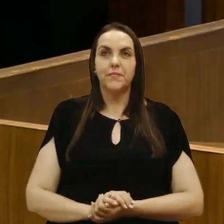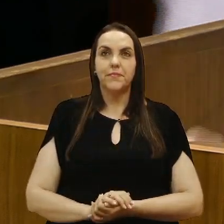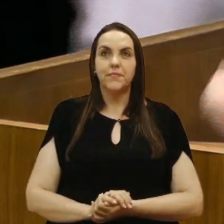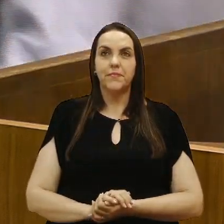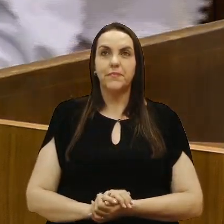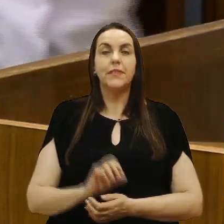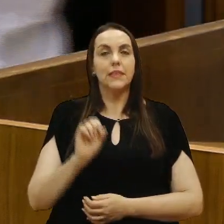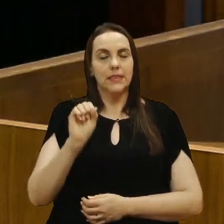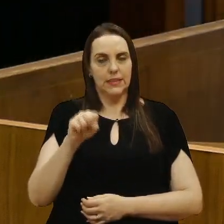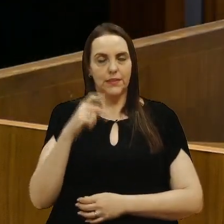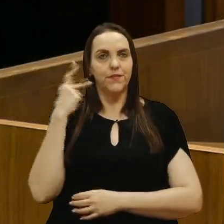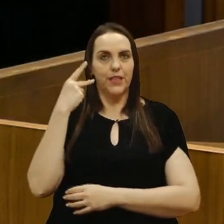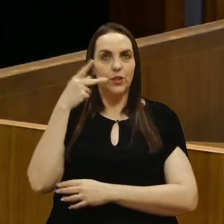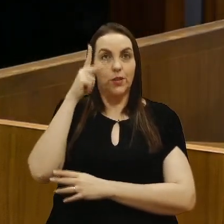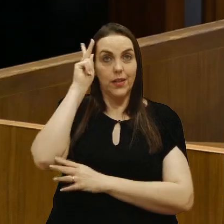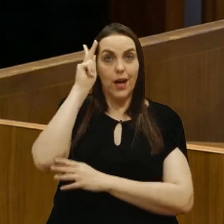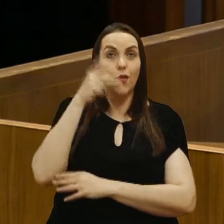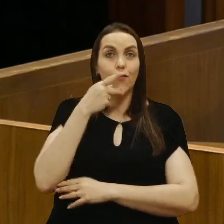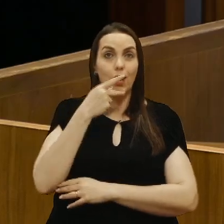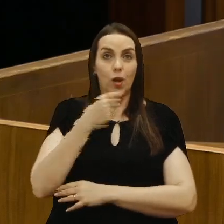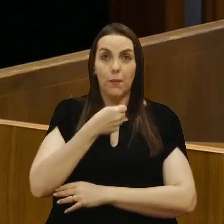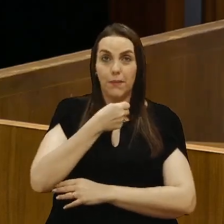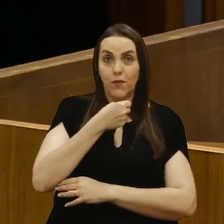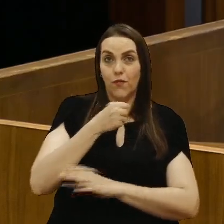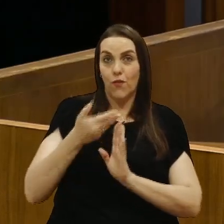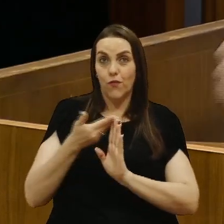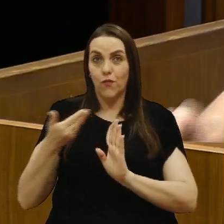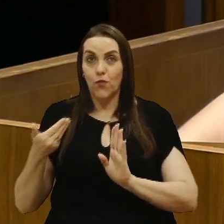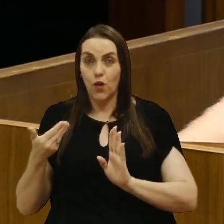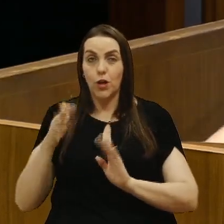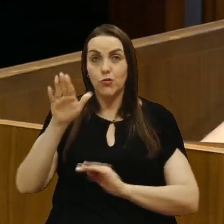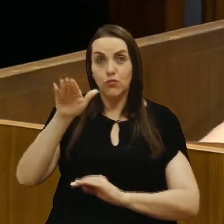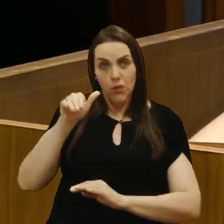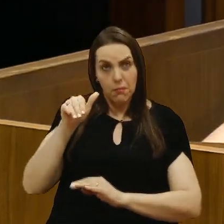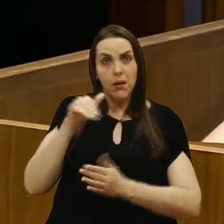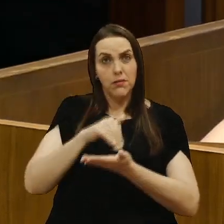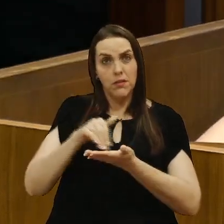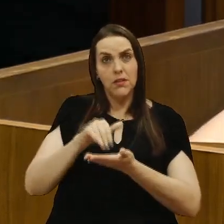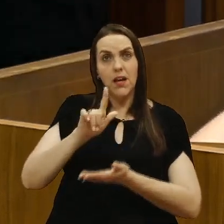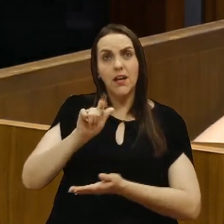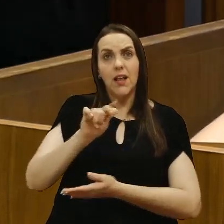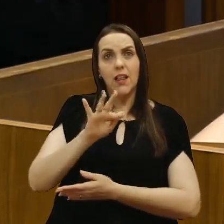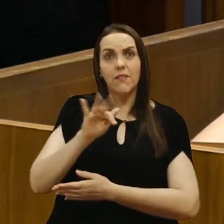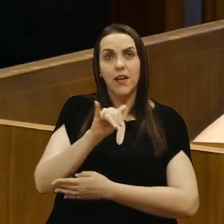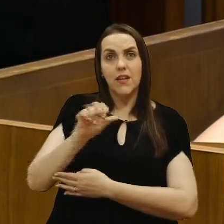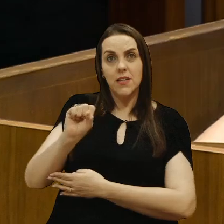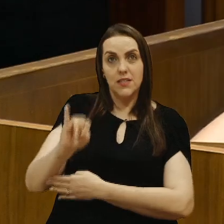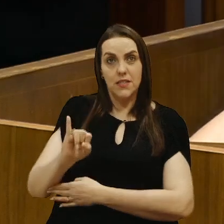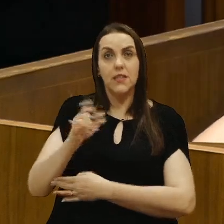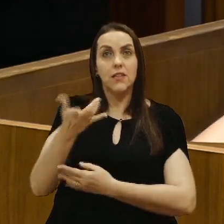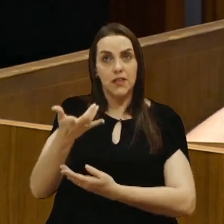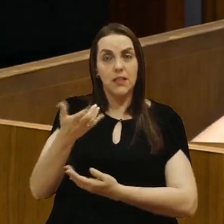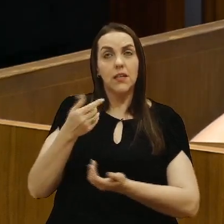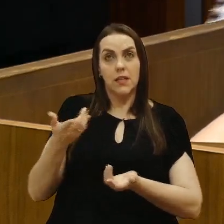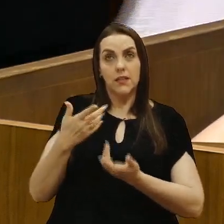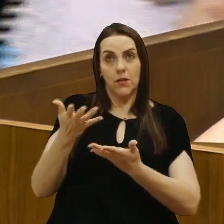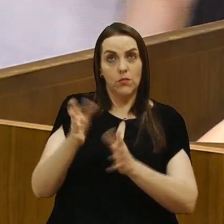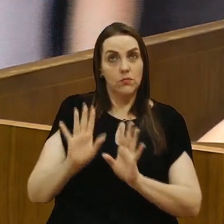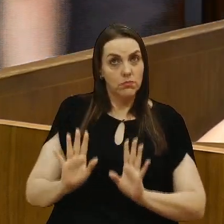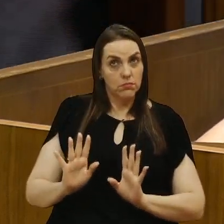sim, o vereador Iago até falou fora do microfone ali sobre chamar o Galafassi solicitando esclarecimentos. Eu acredito que vai ser, sim,